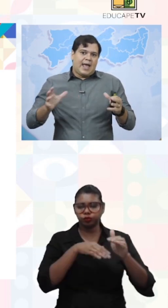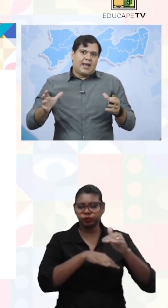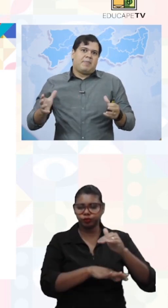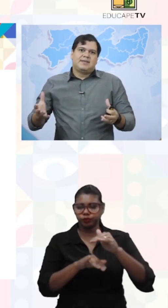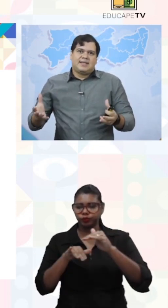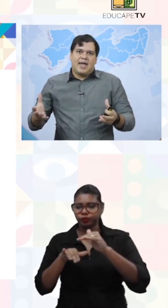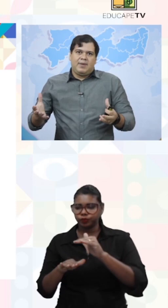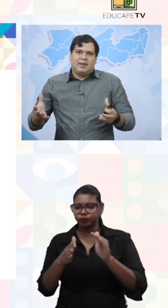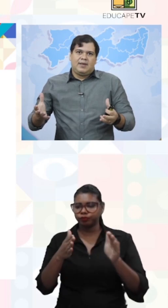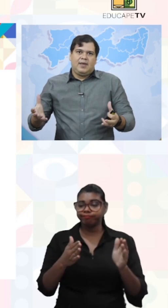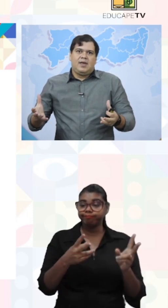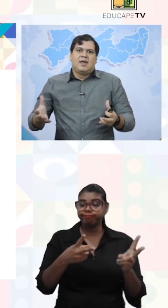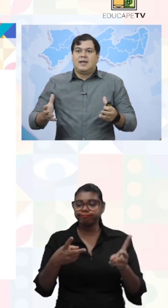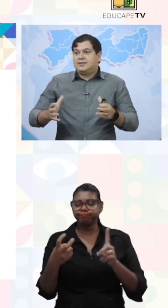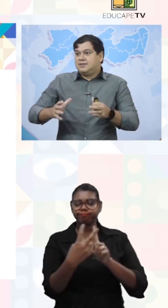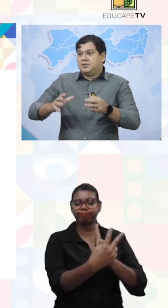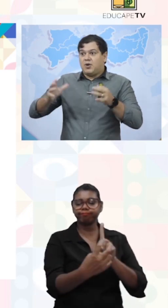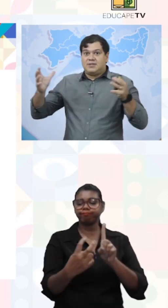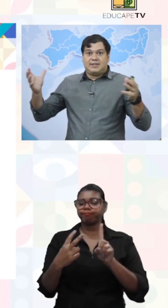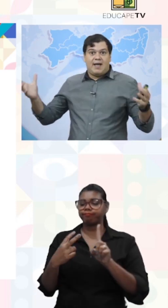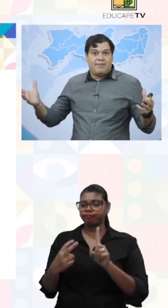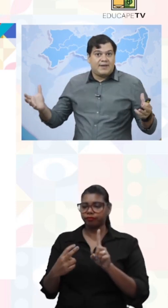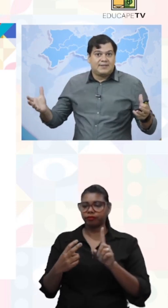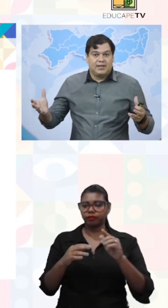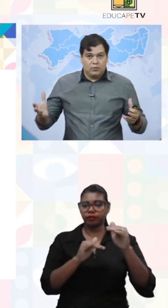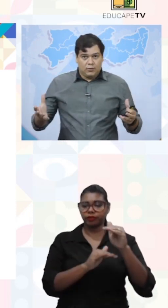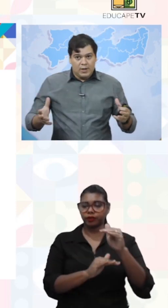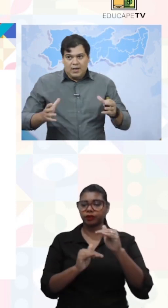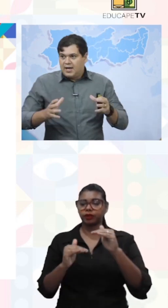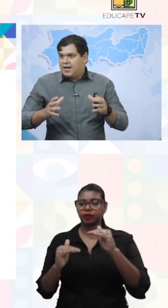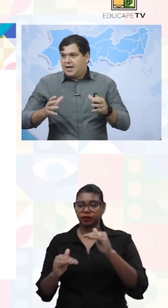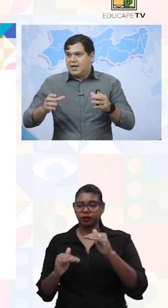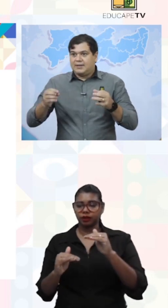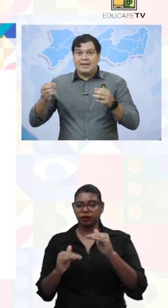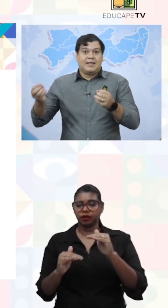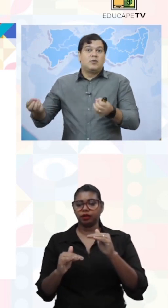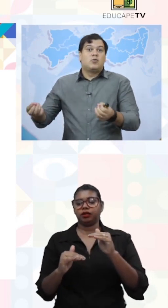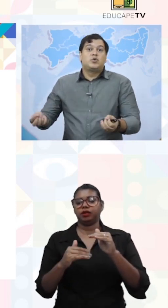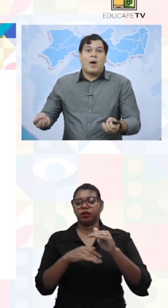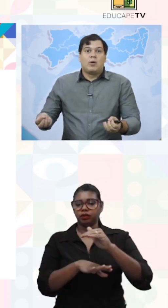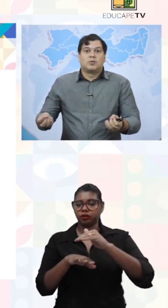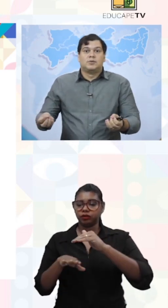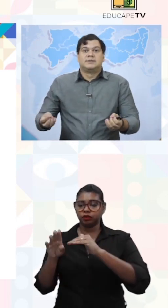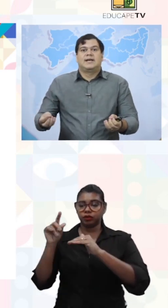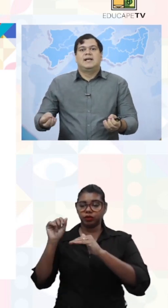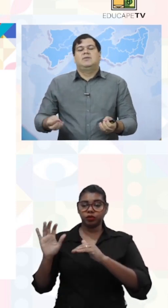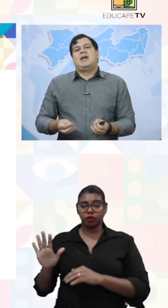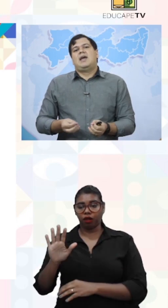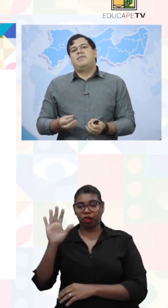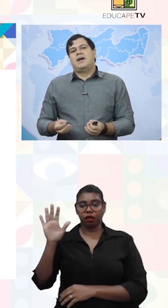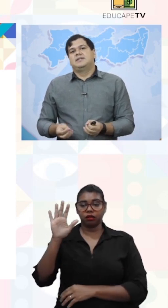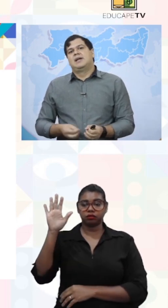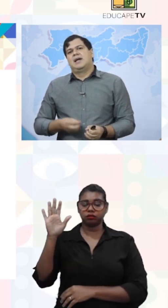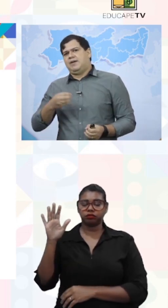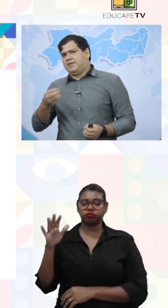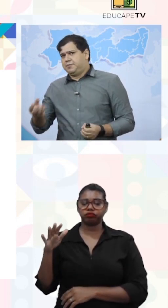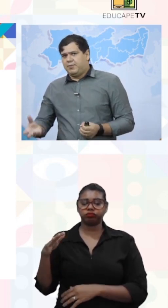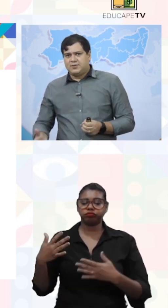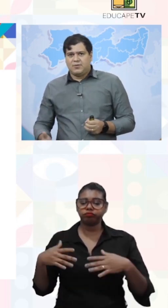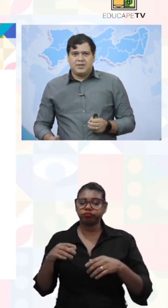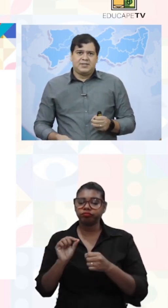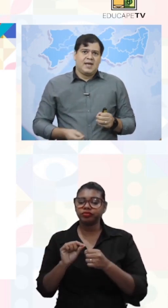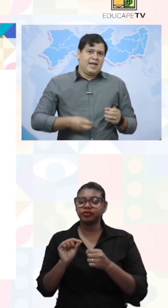lá ela percebe que esses estoques estão tendo um custo alto, certo? O que é que ela faz? ela